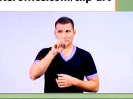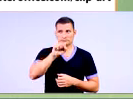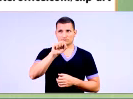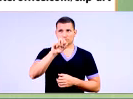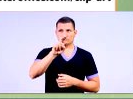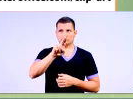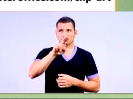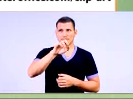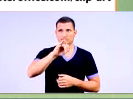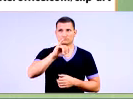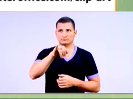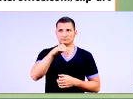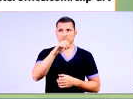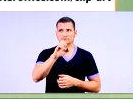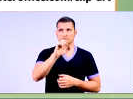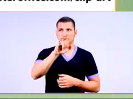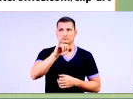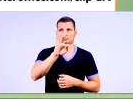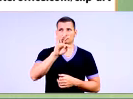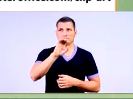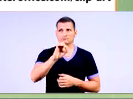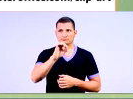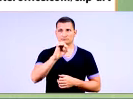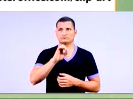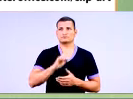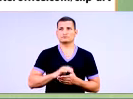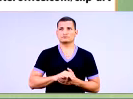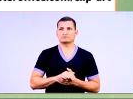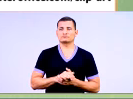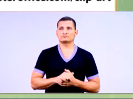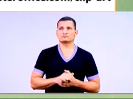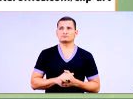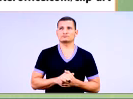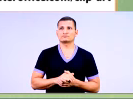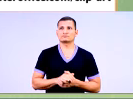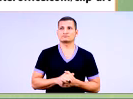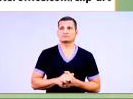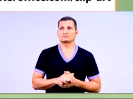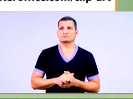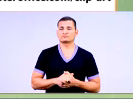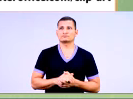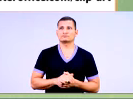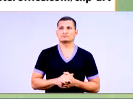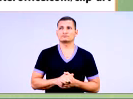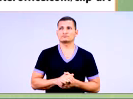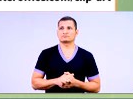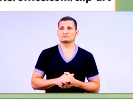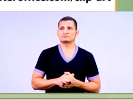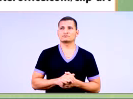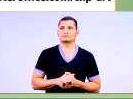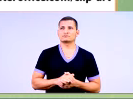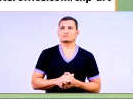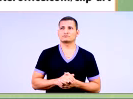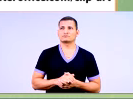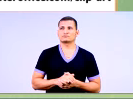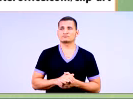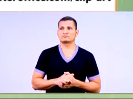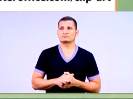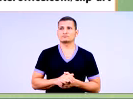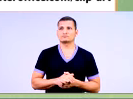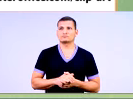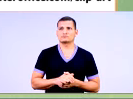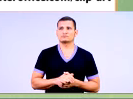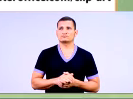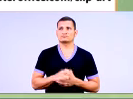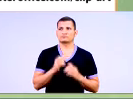grandfather and I. Se é my grandfather and I, eu coloquei aqui we, nós. Então, tanto eu